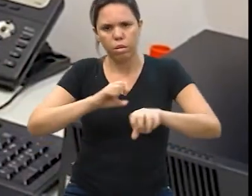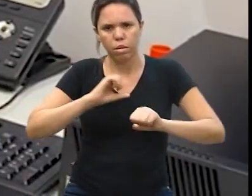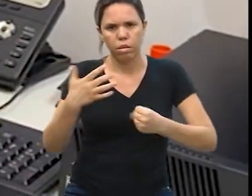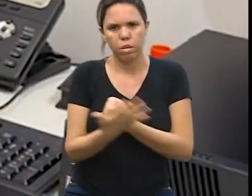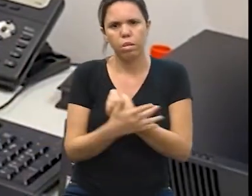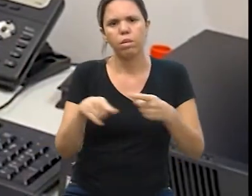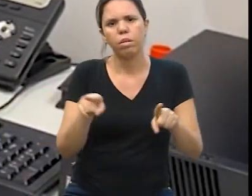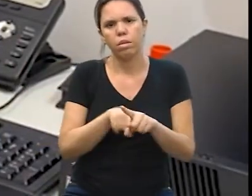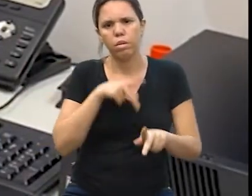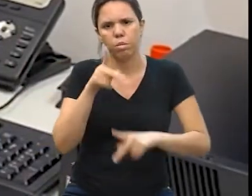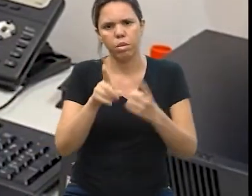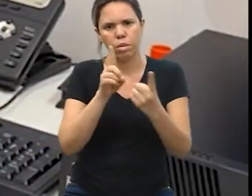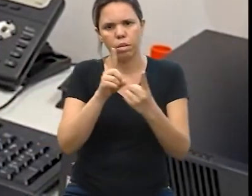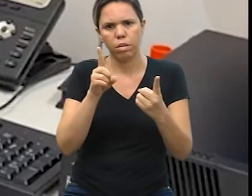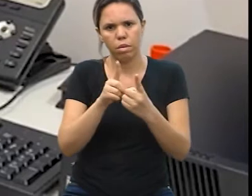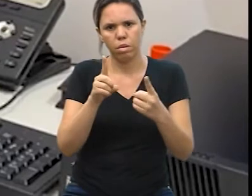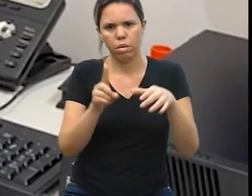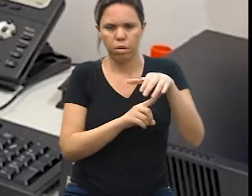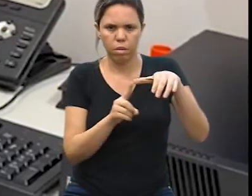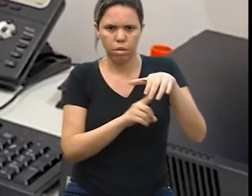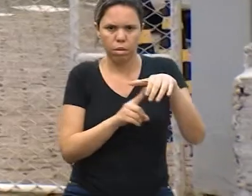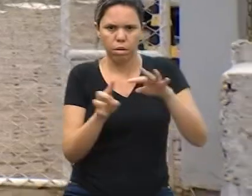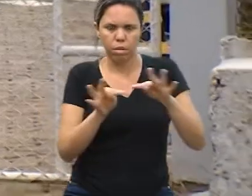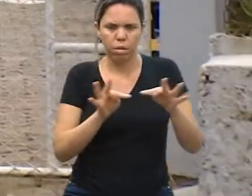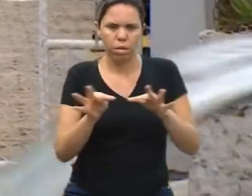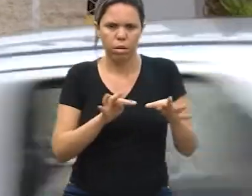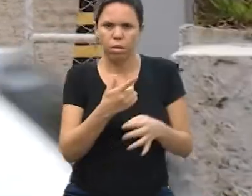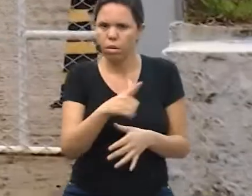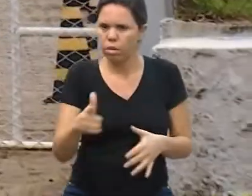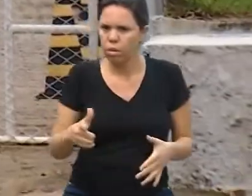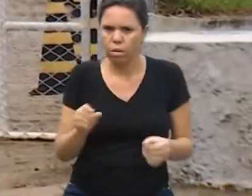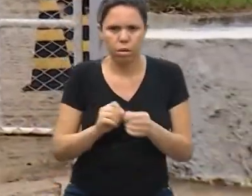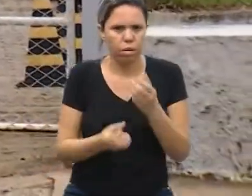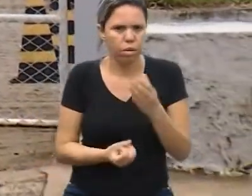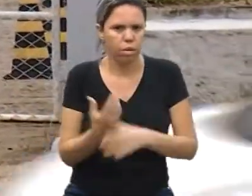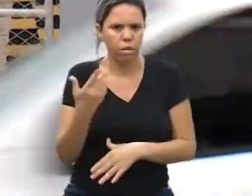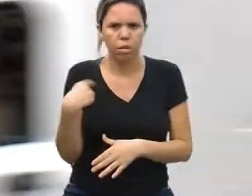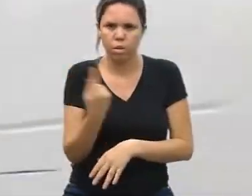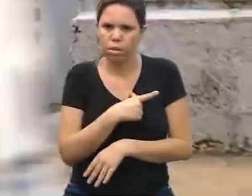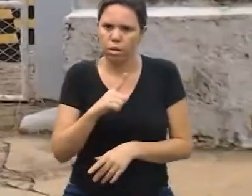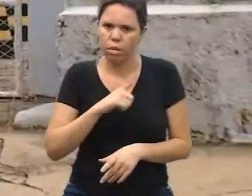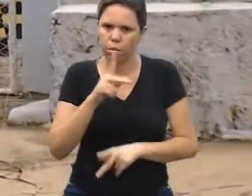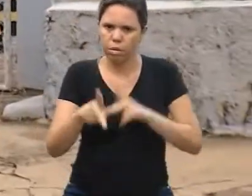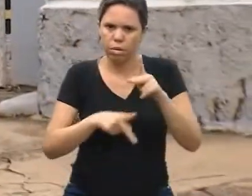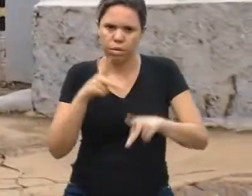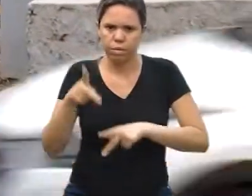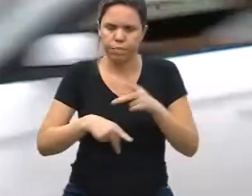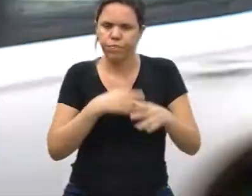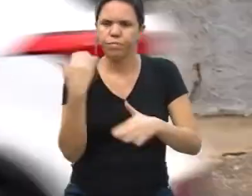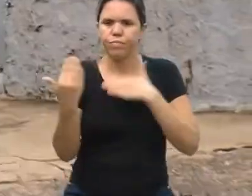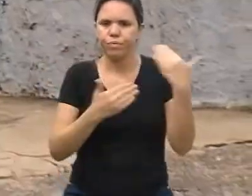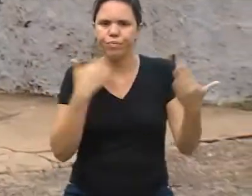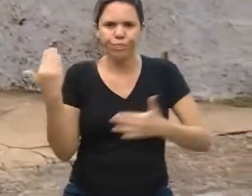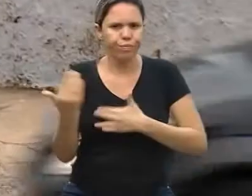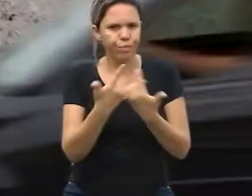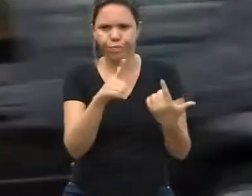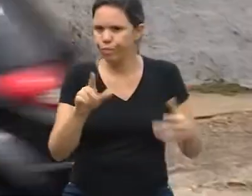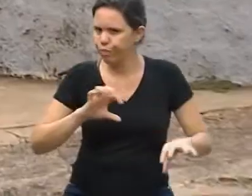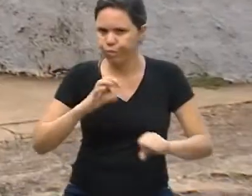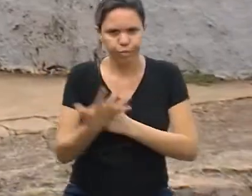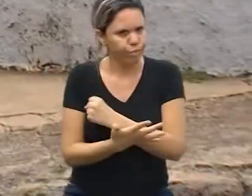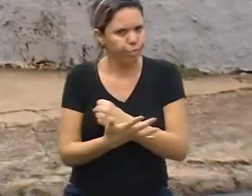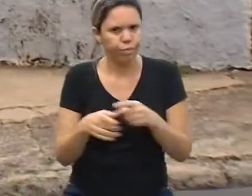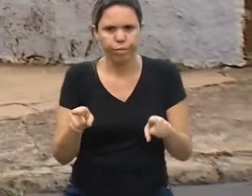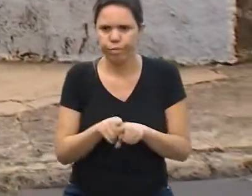com Covid, quanto os atendimentos ambulatoriais que não estão sendo feitos. Nós temos pessoas que estão morrendo, não